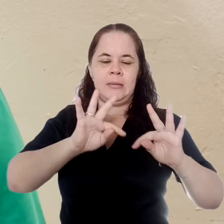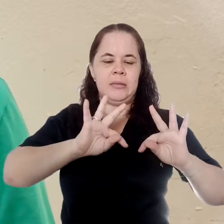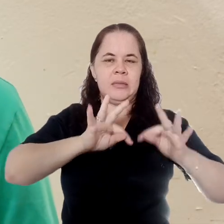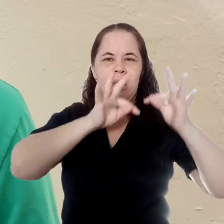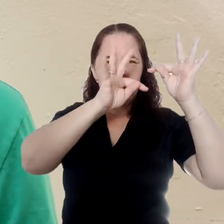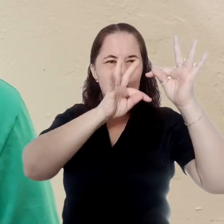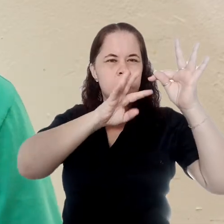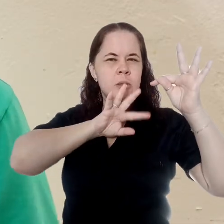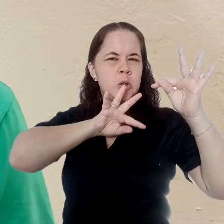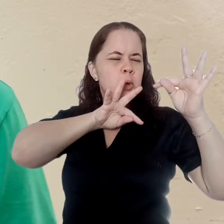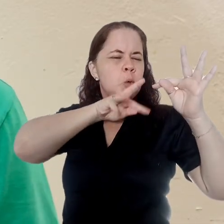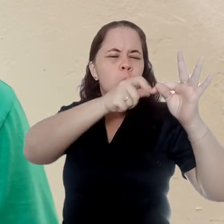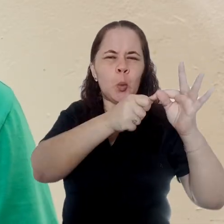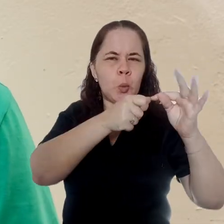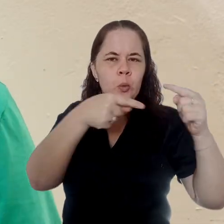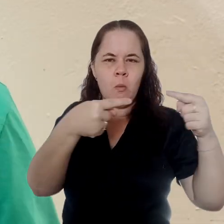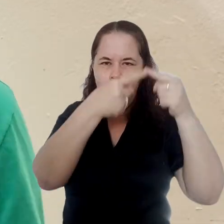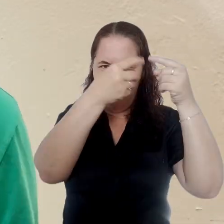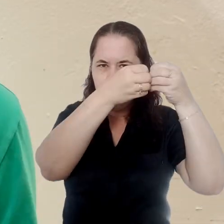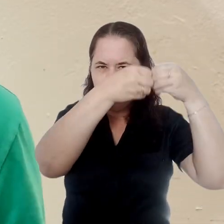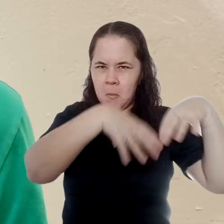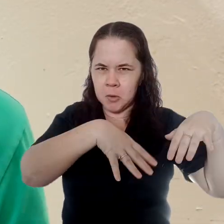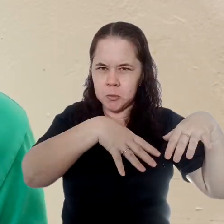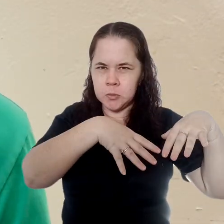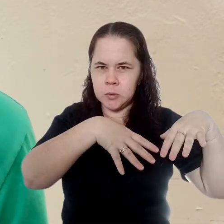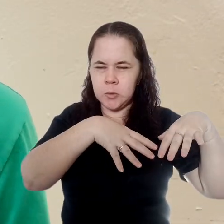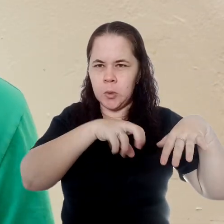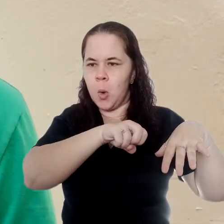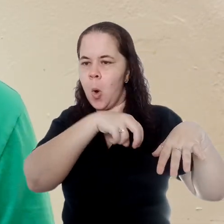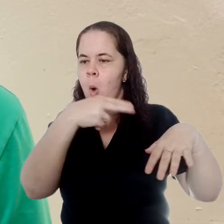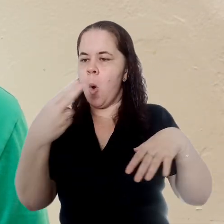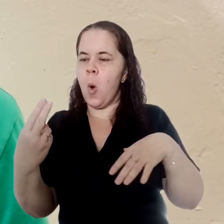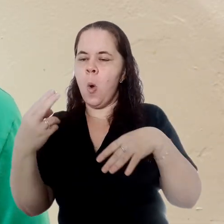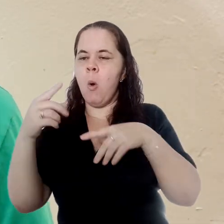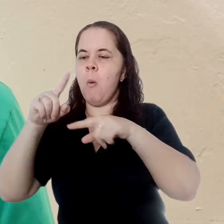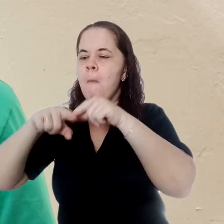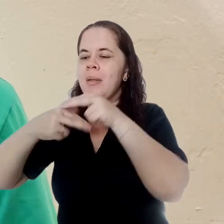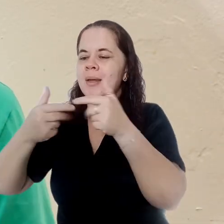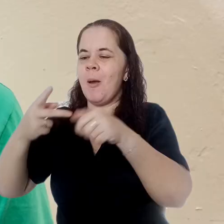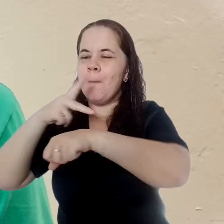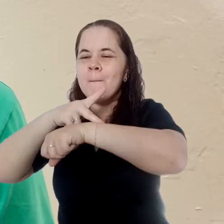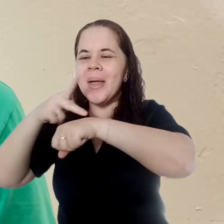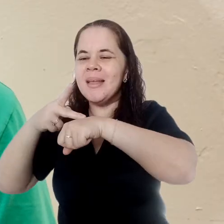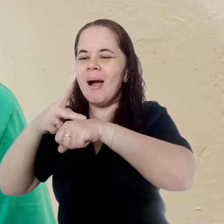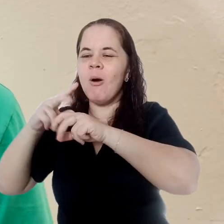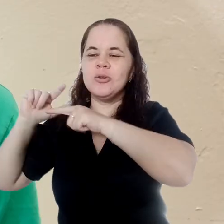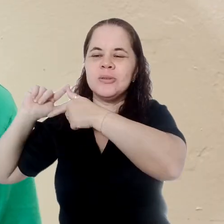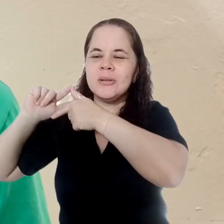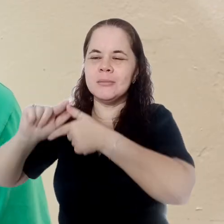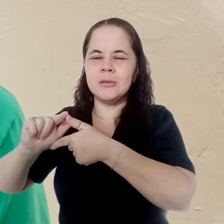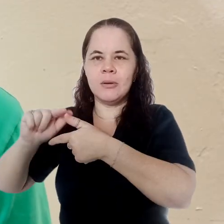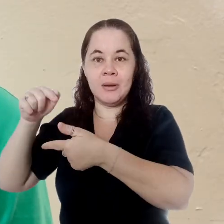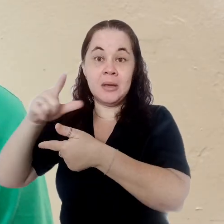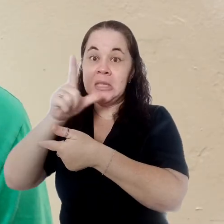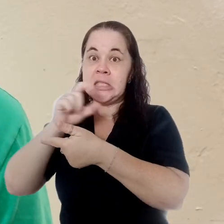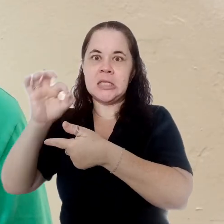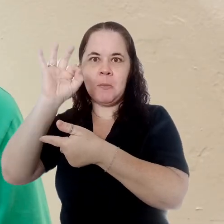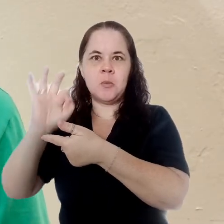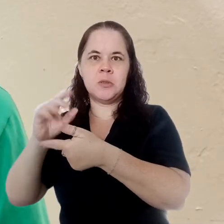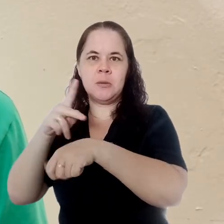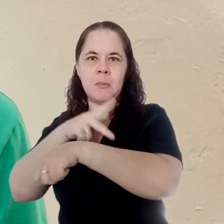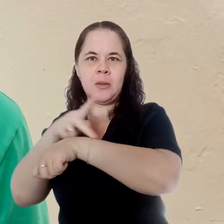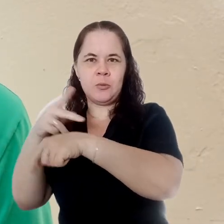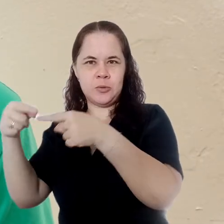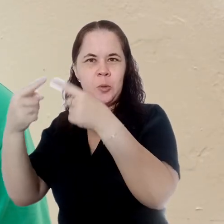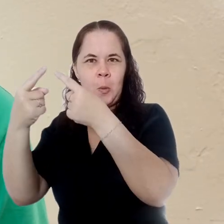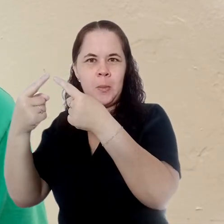tecnológico é prejudicial e nem tudo que é de brinquedo, de brincadeira tradicional é 100% pedagógico.